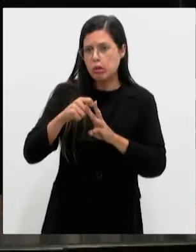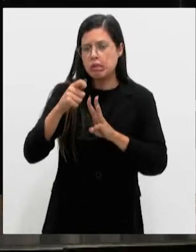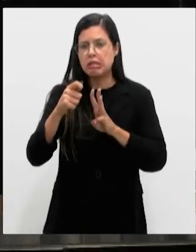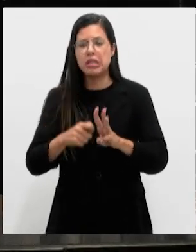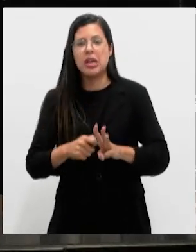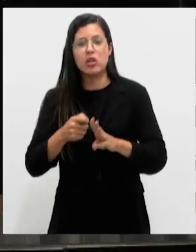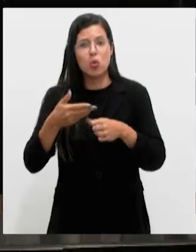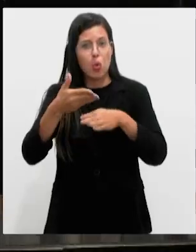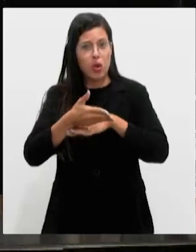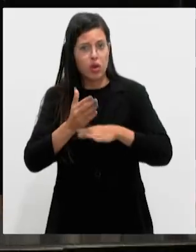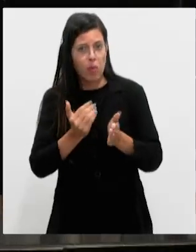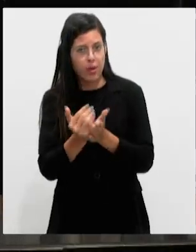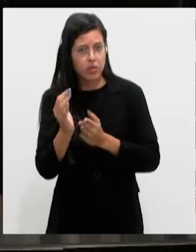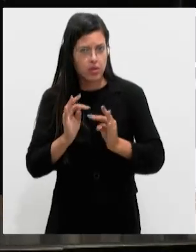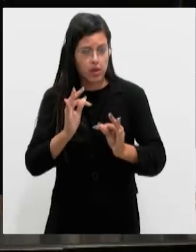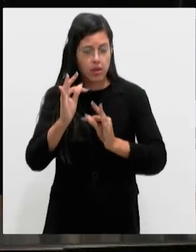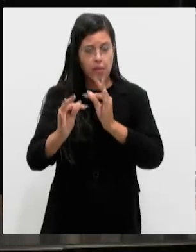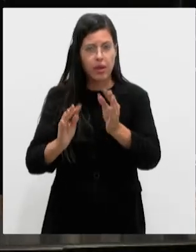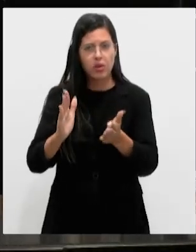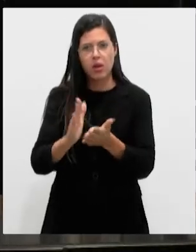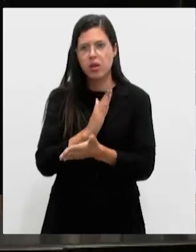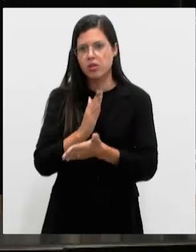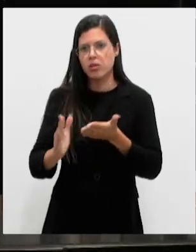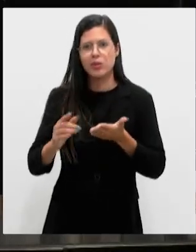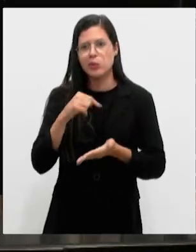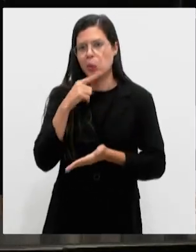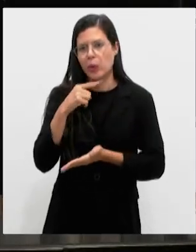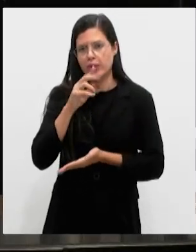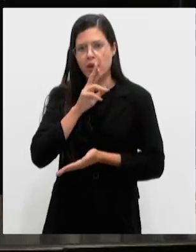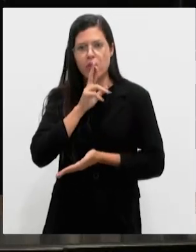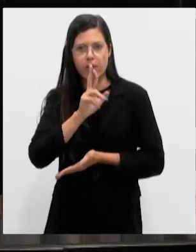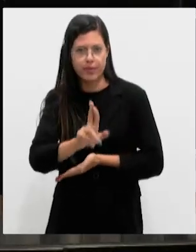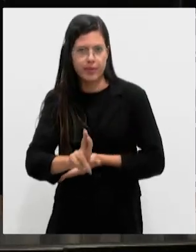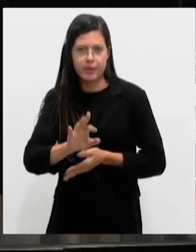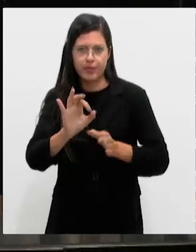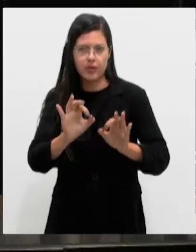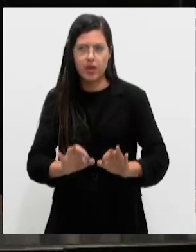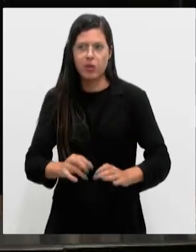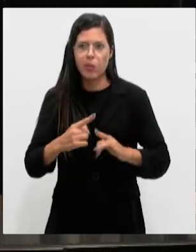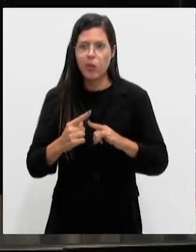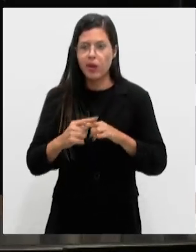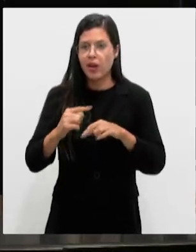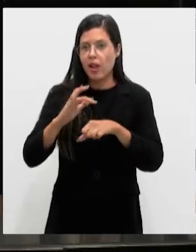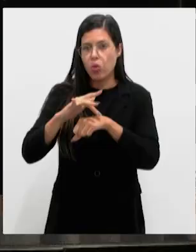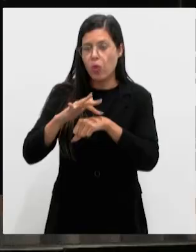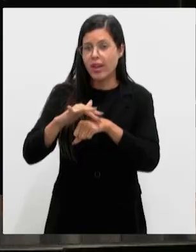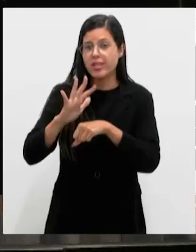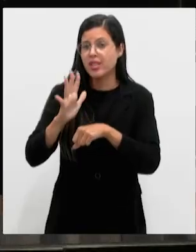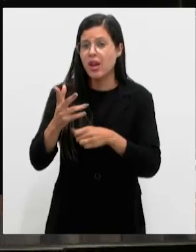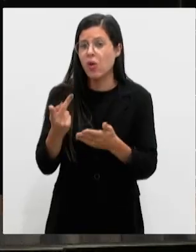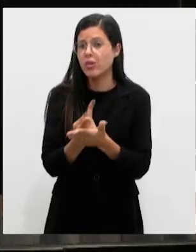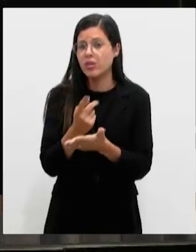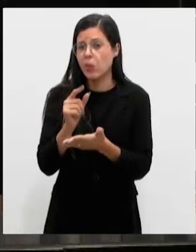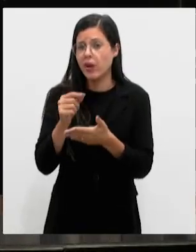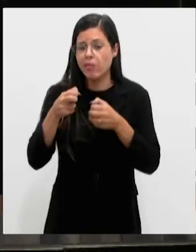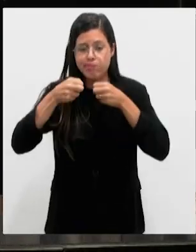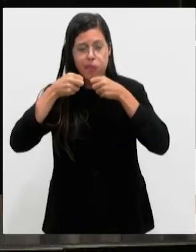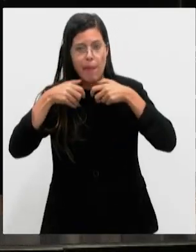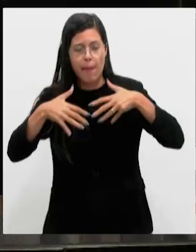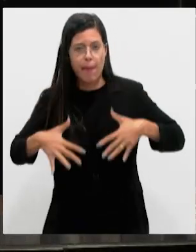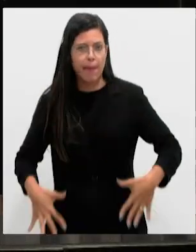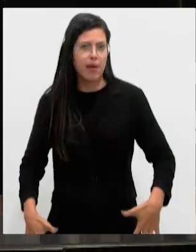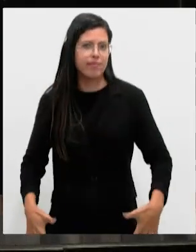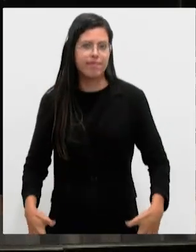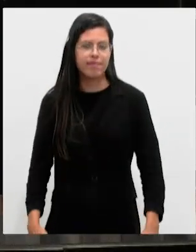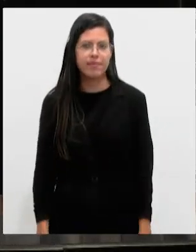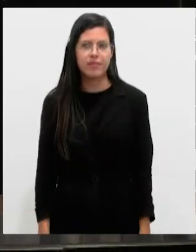entra na quimioterapia, muitas vezes não vai dar o resultado que deveria dar, porque a doença já o quê? Já se espalhou. Aí está